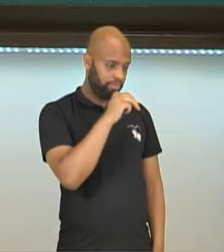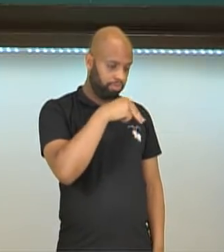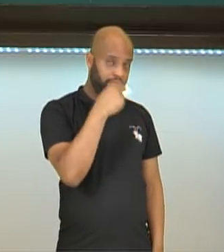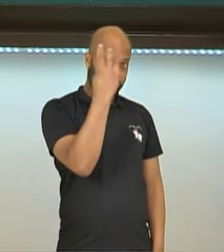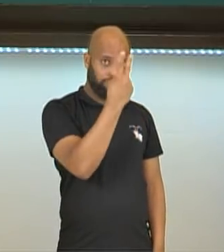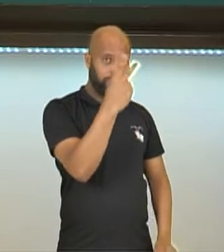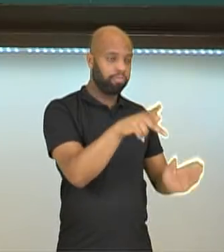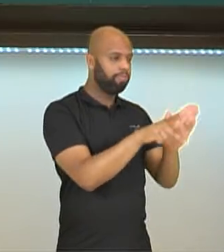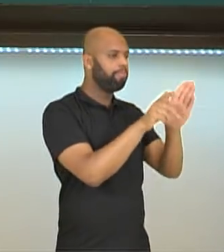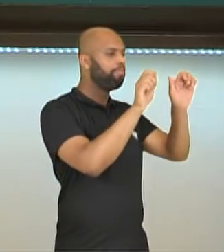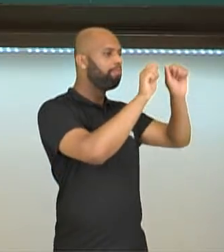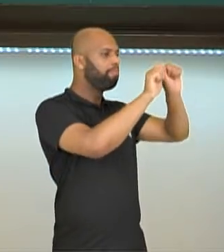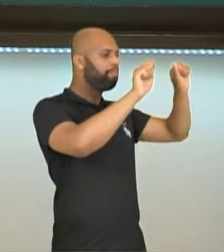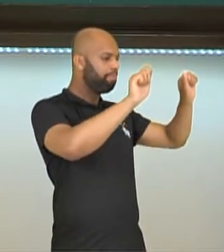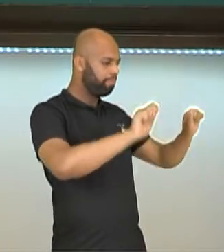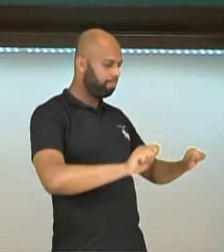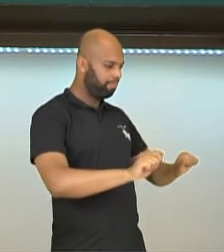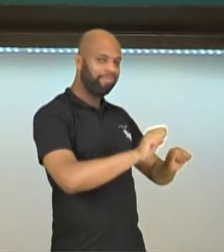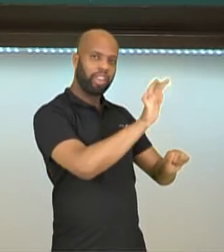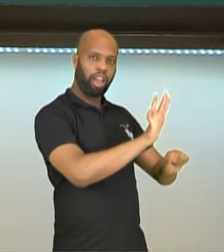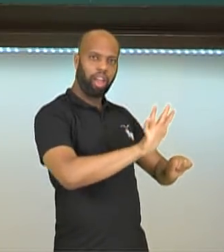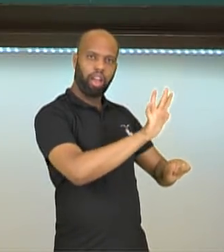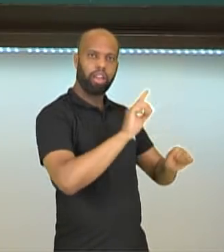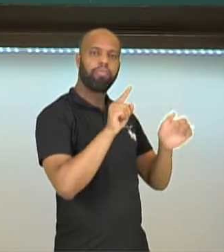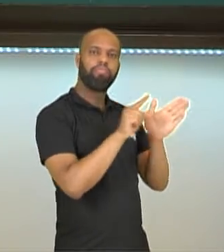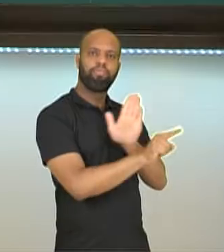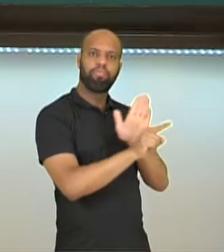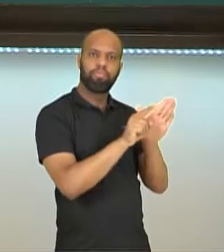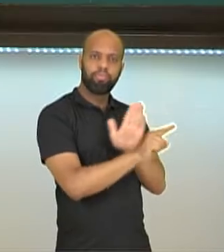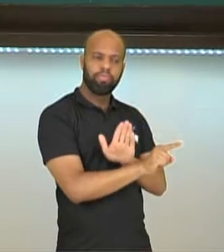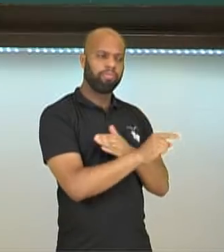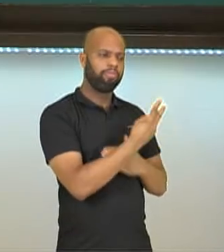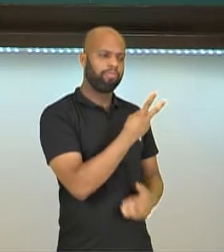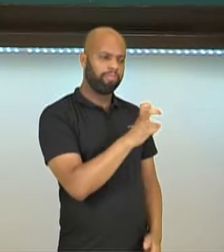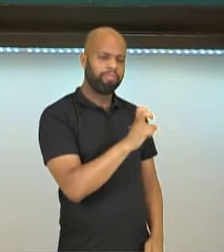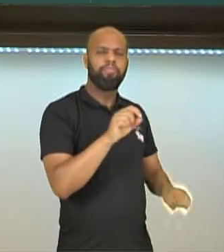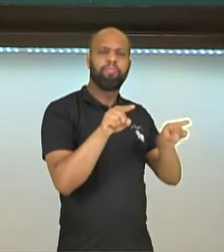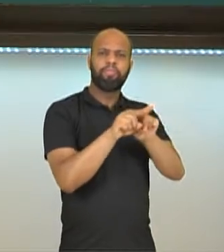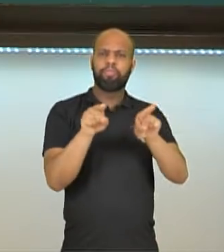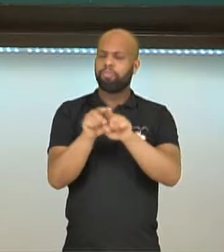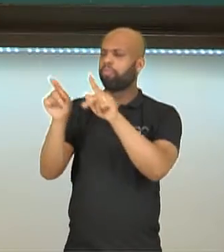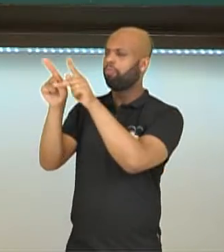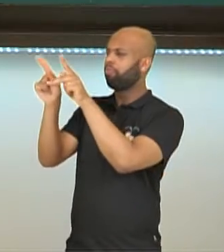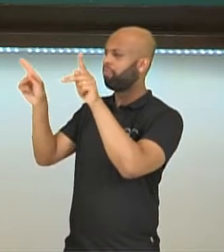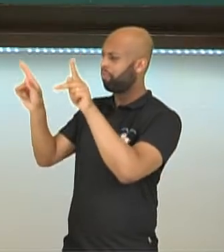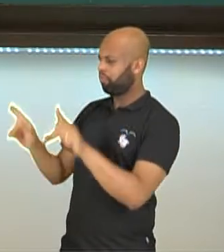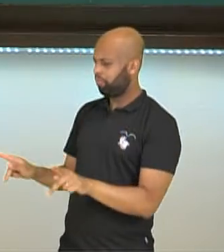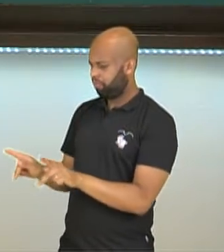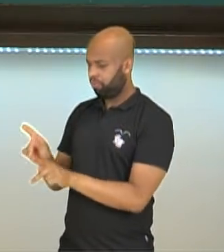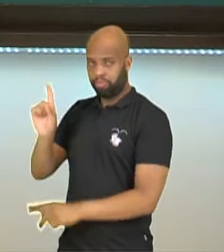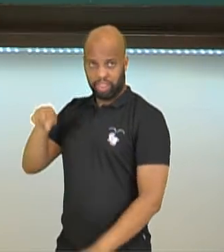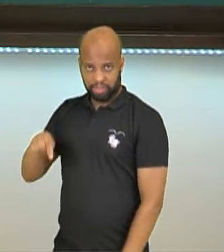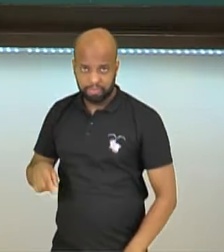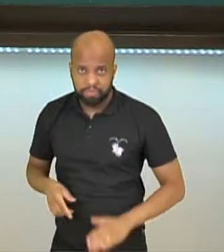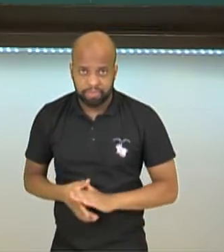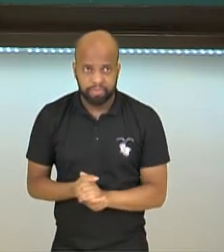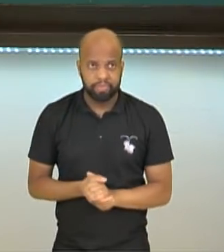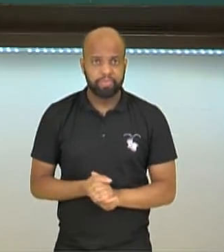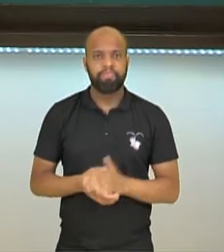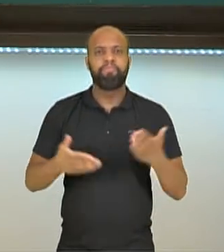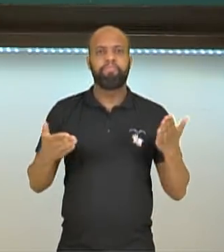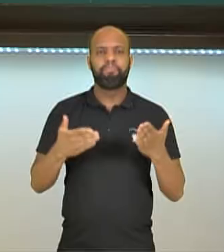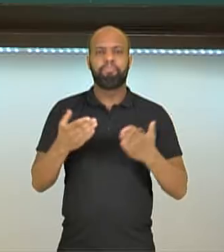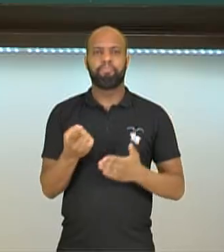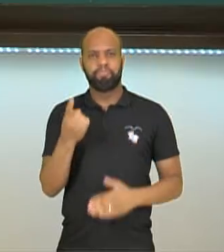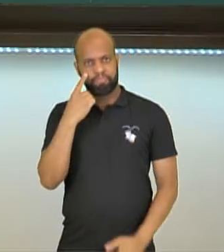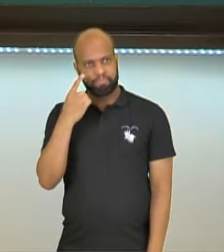deu a informação da área e ele está perguntando se esse mesmo 25 vai ser a medida do perímetro. Vamos retomar